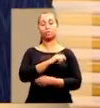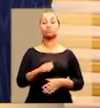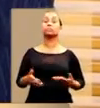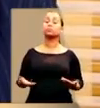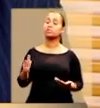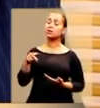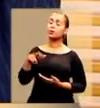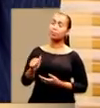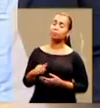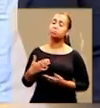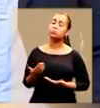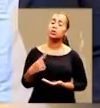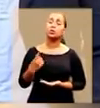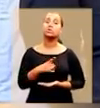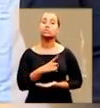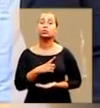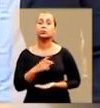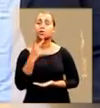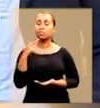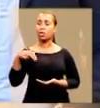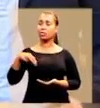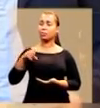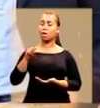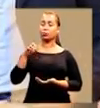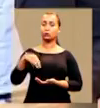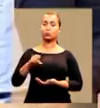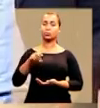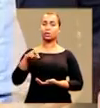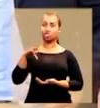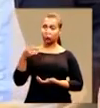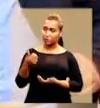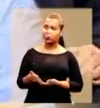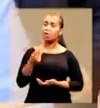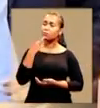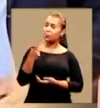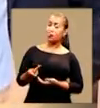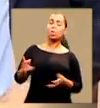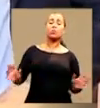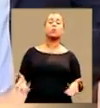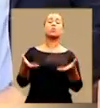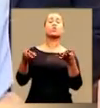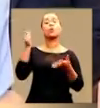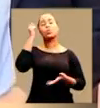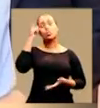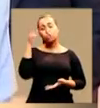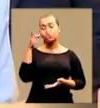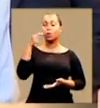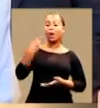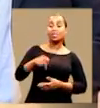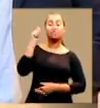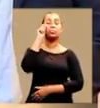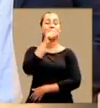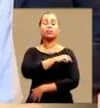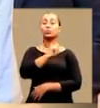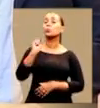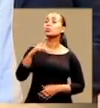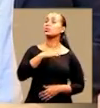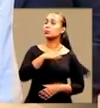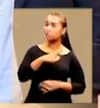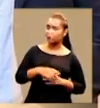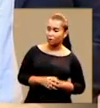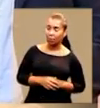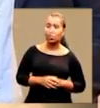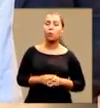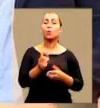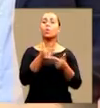local. Ô Ganga, e o que a gente tem, você citou o Nelson Seixas, aqui de incentivo ao fomento à cultura no município de lei,